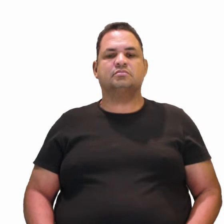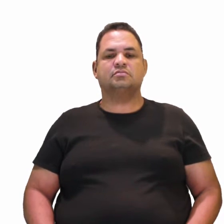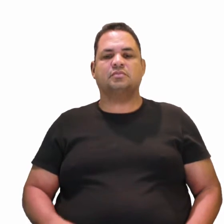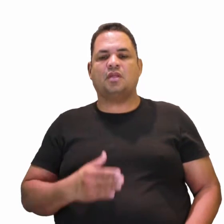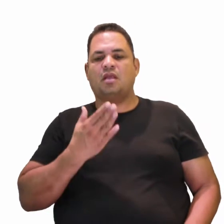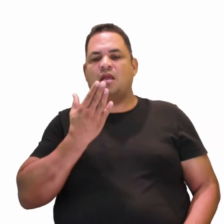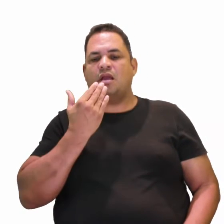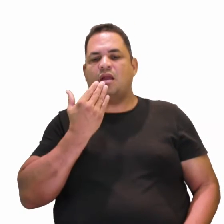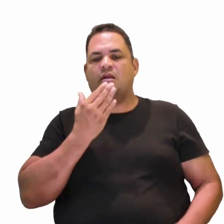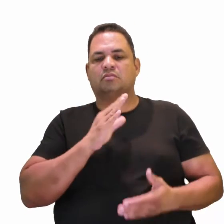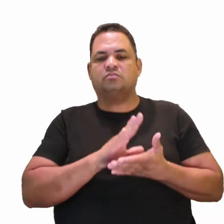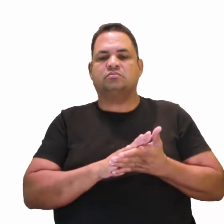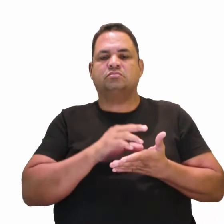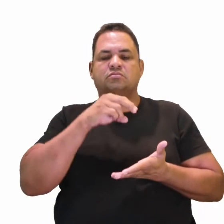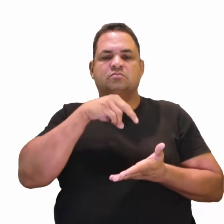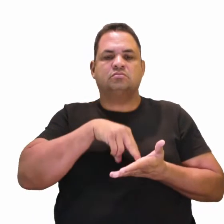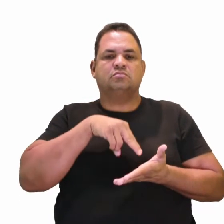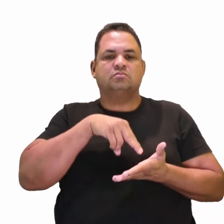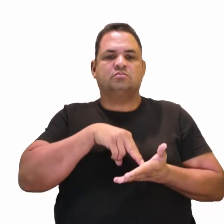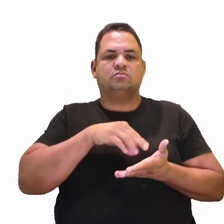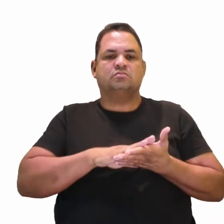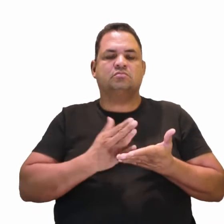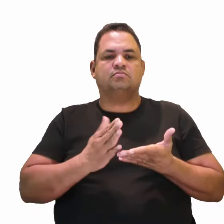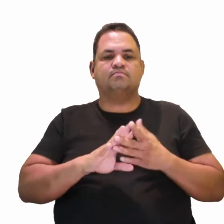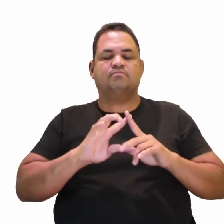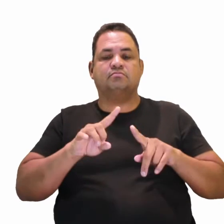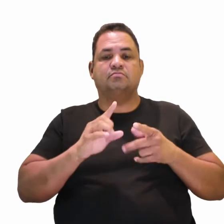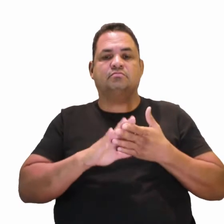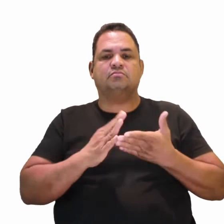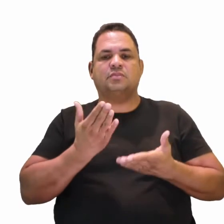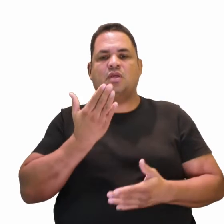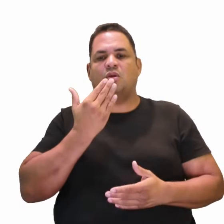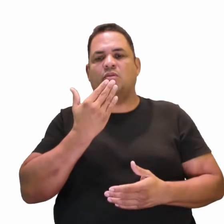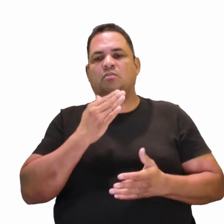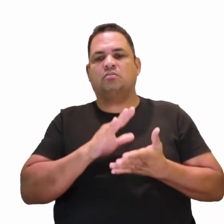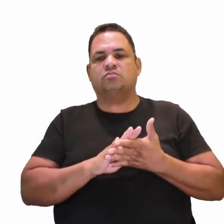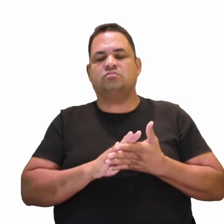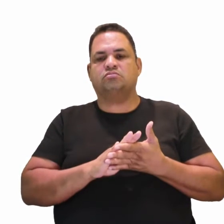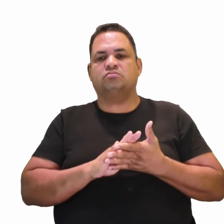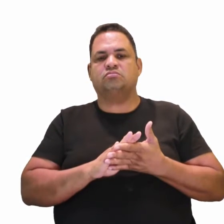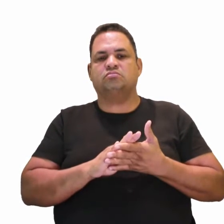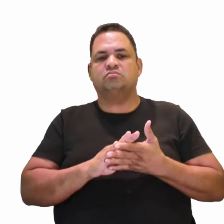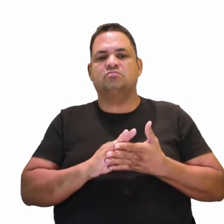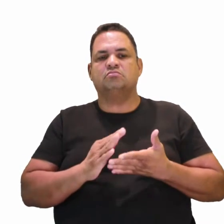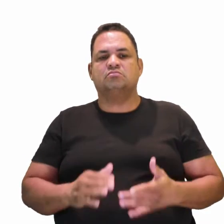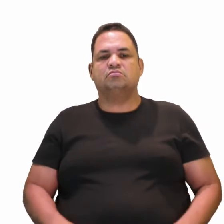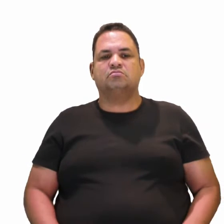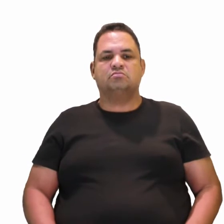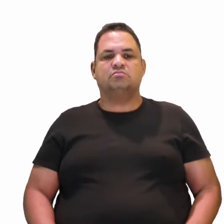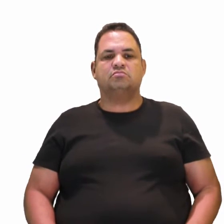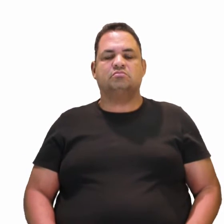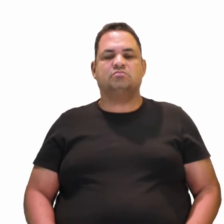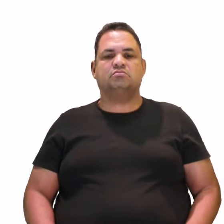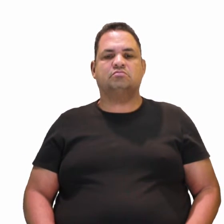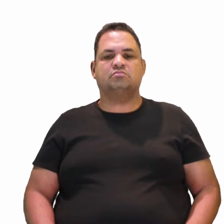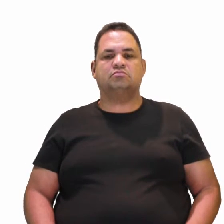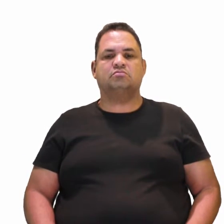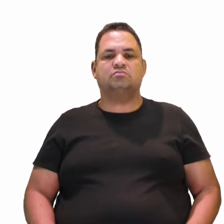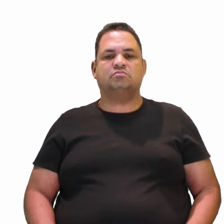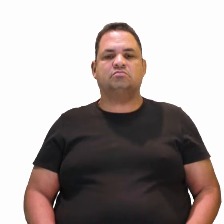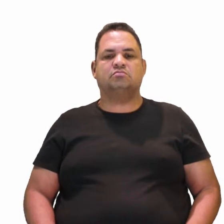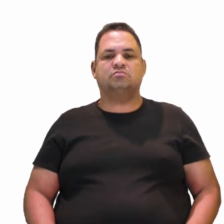manhã todos os dias para que seja menos provável que você coma junk food no